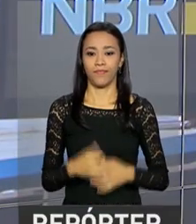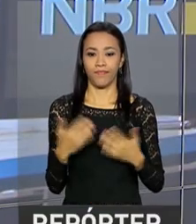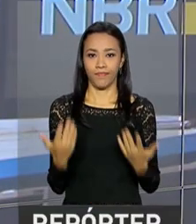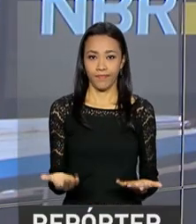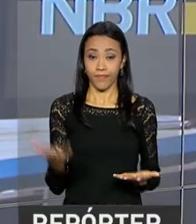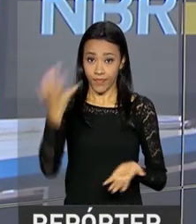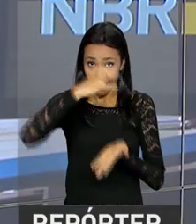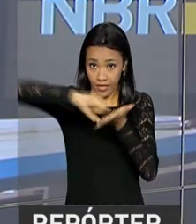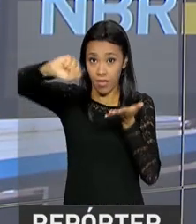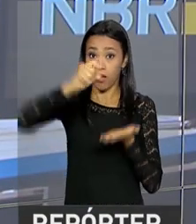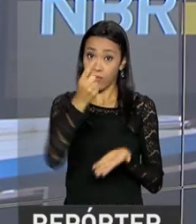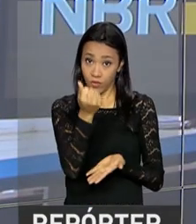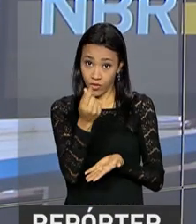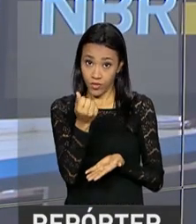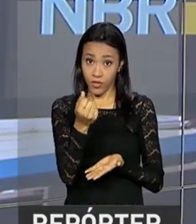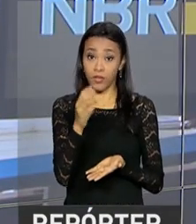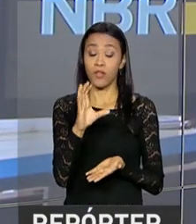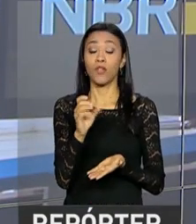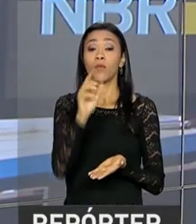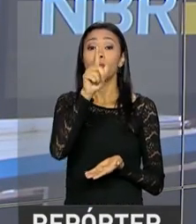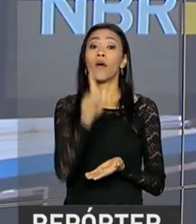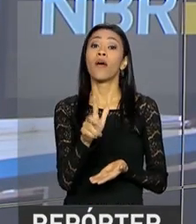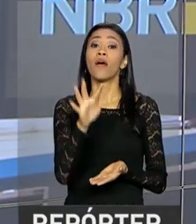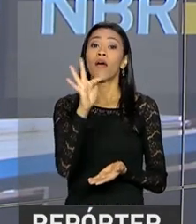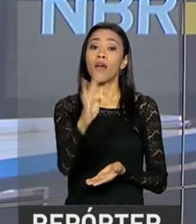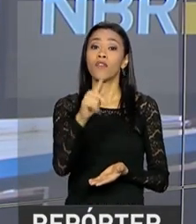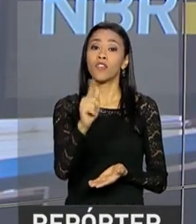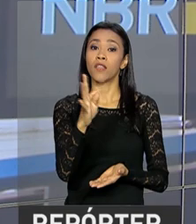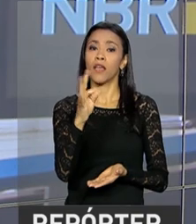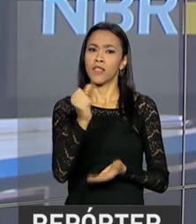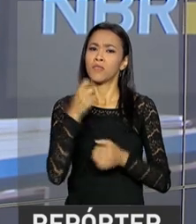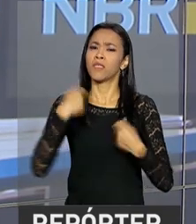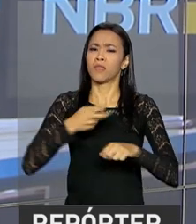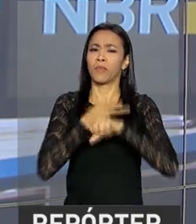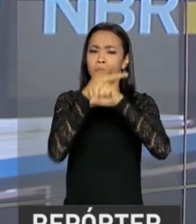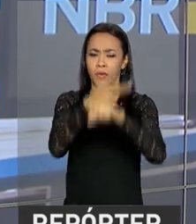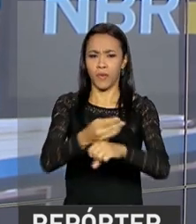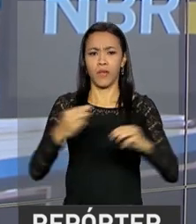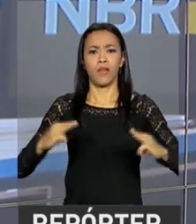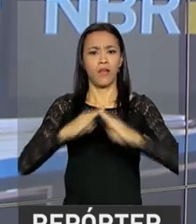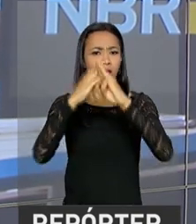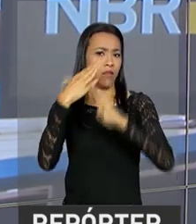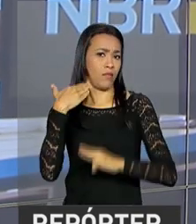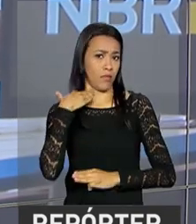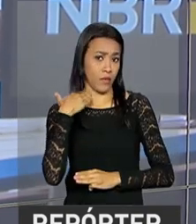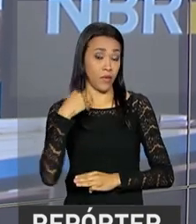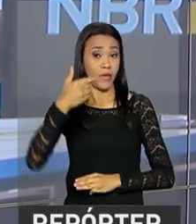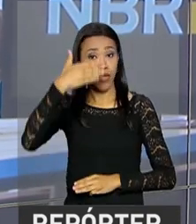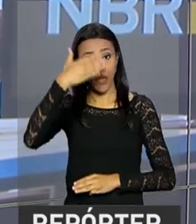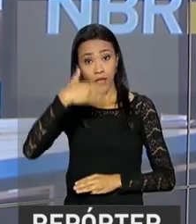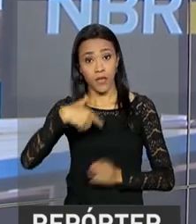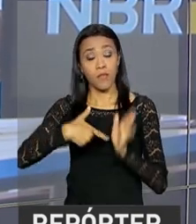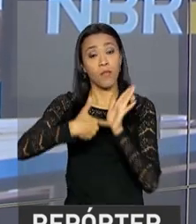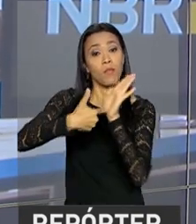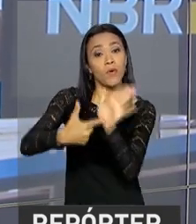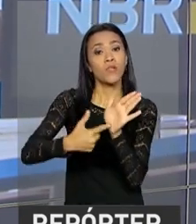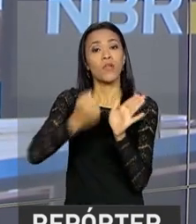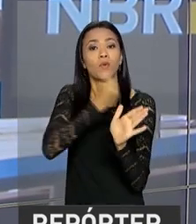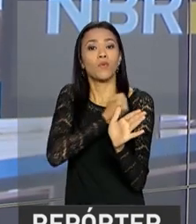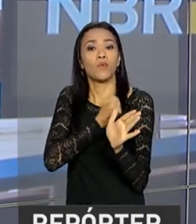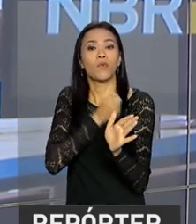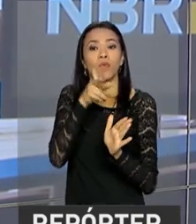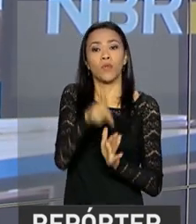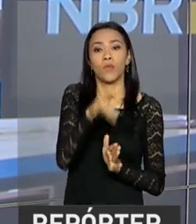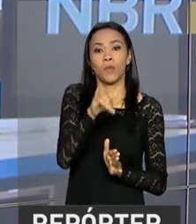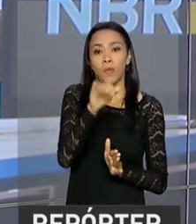sacar o dinheiro do FGTS o trabalhador deve procurar uma agência da Caixa Econômica Federal e apresentar o número de inscrição do